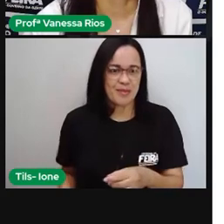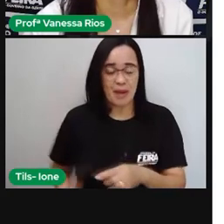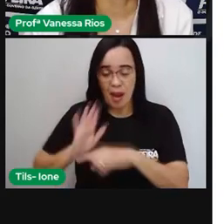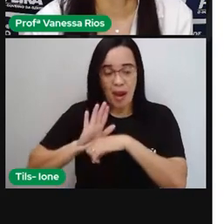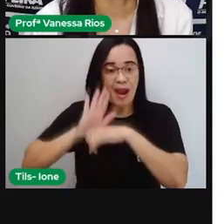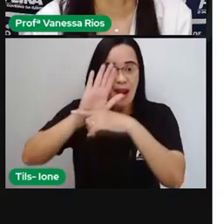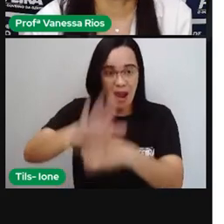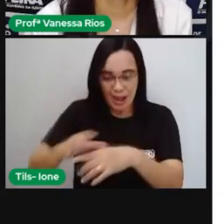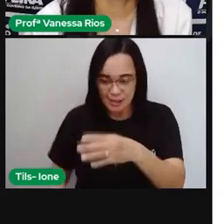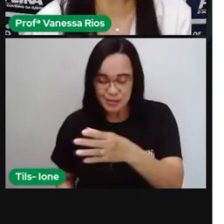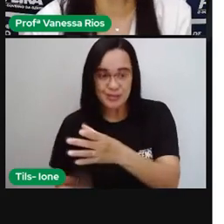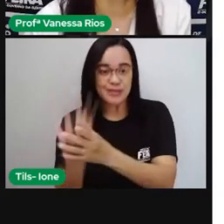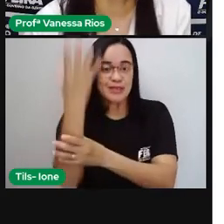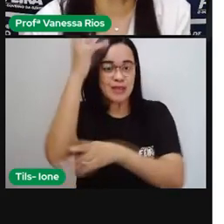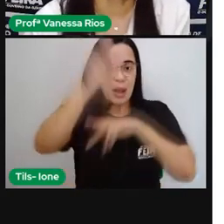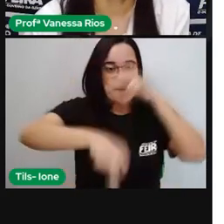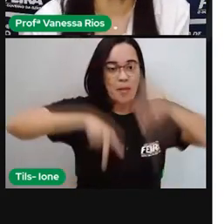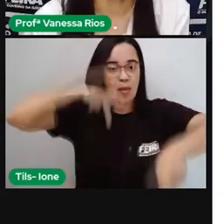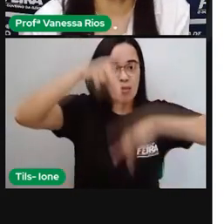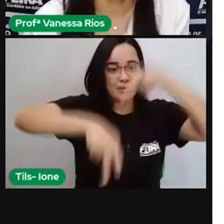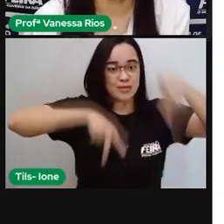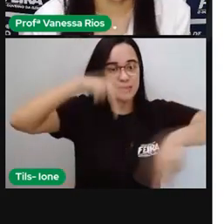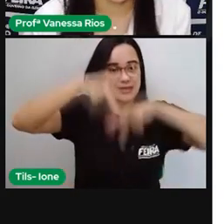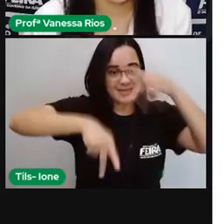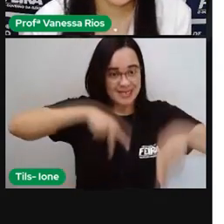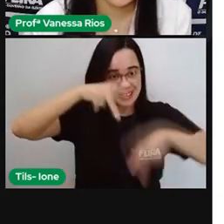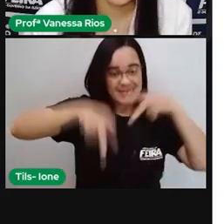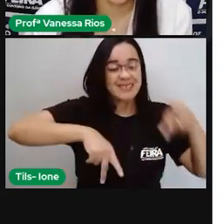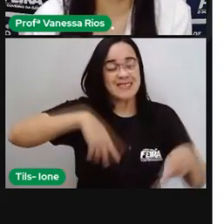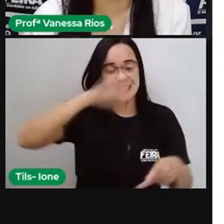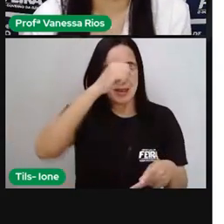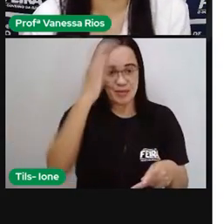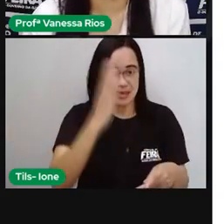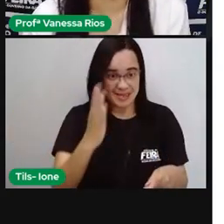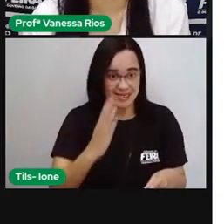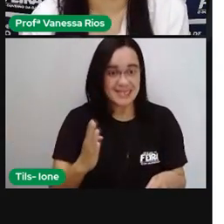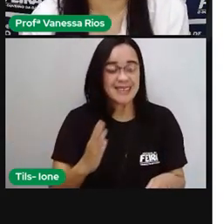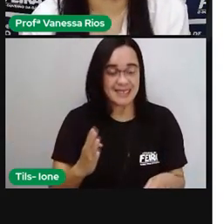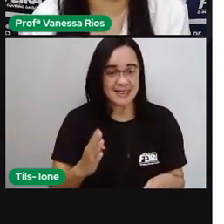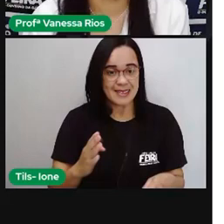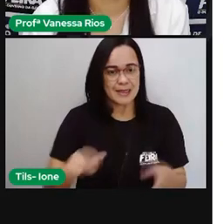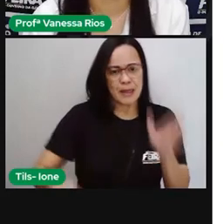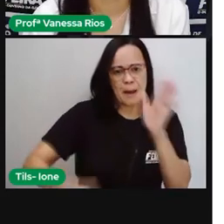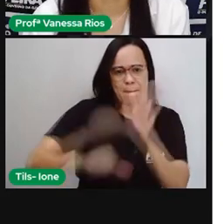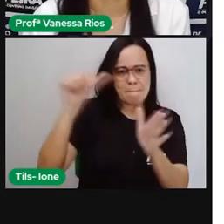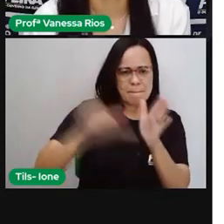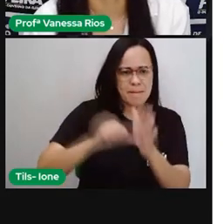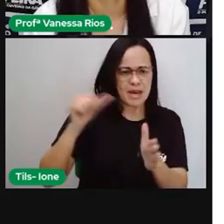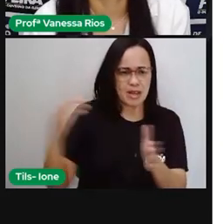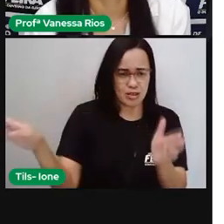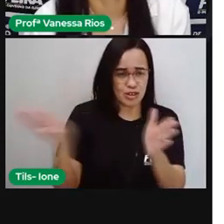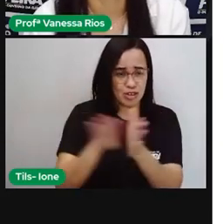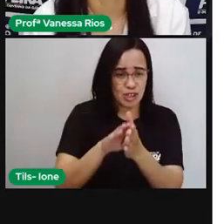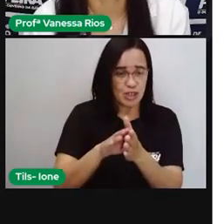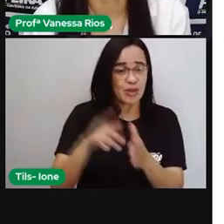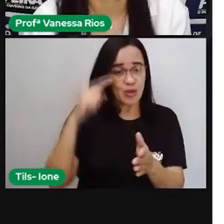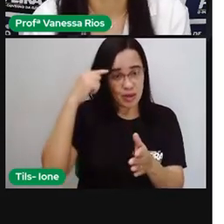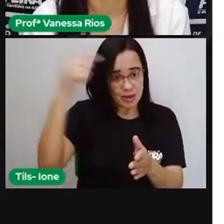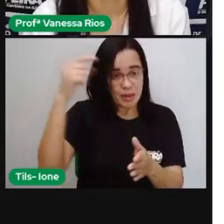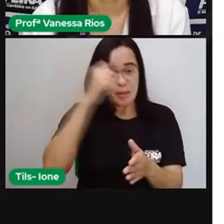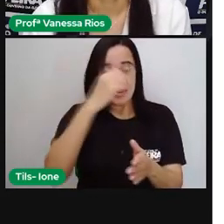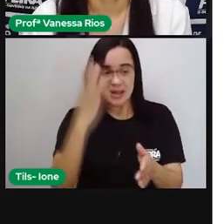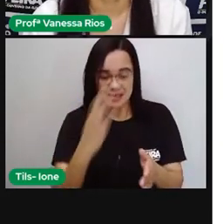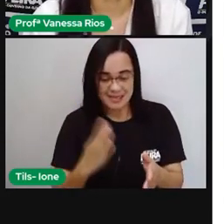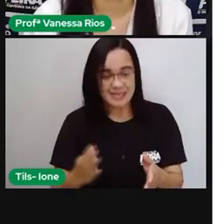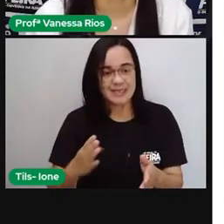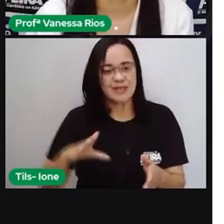grupo europeu a aportar no Brasil foram os portugueses, aí no decorrer da história, né, do processo de colonização do